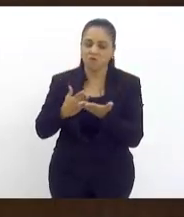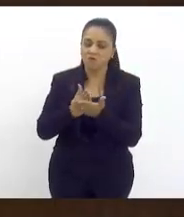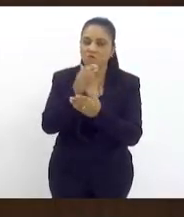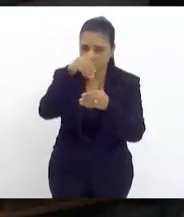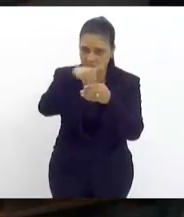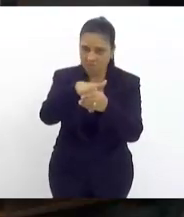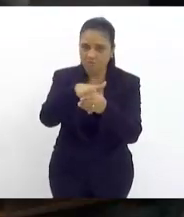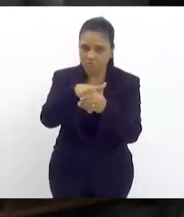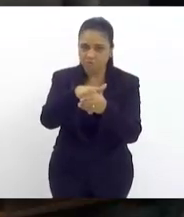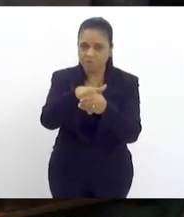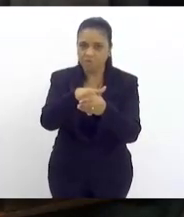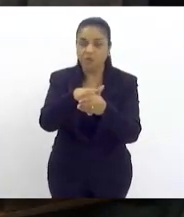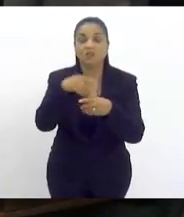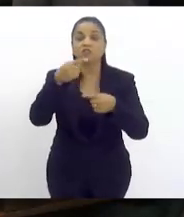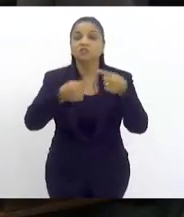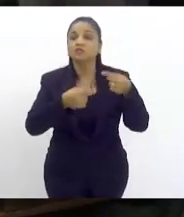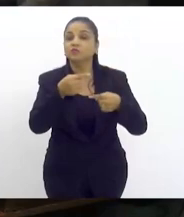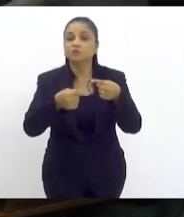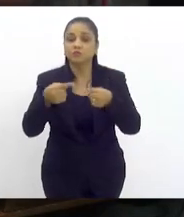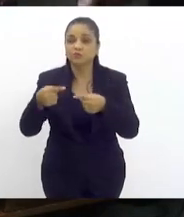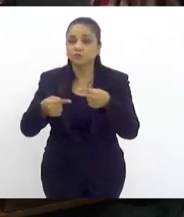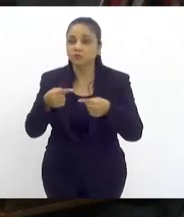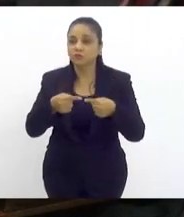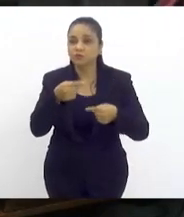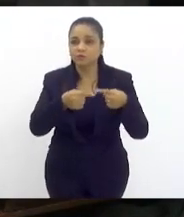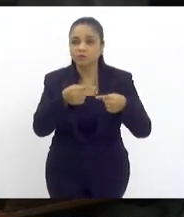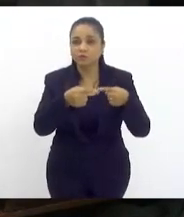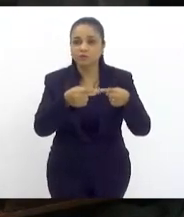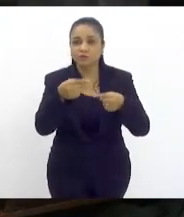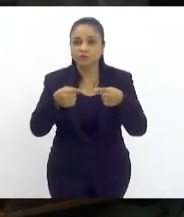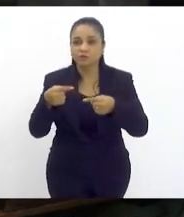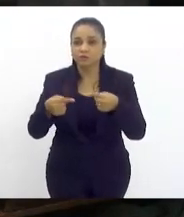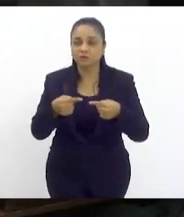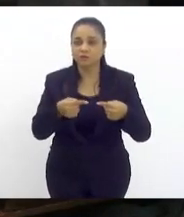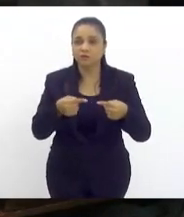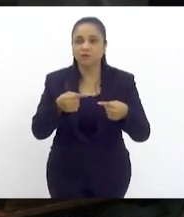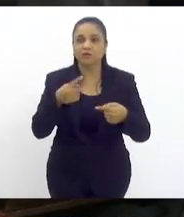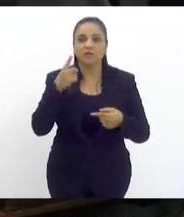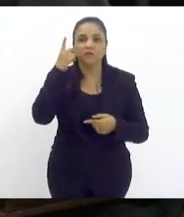favorável. Para discutir, presidente. Deputado Mink.